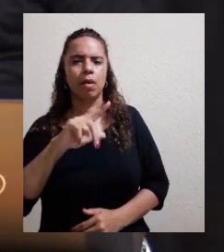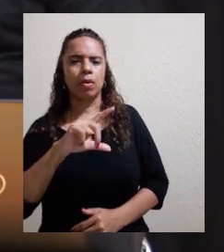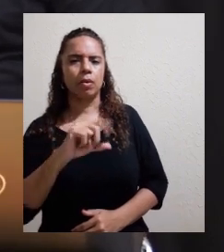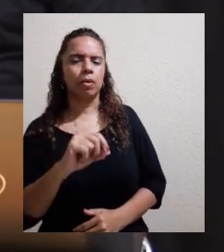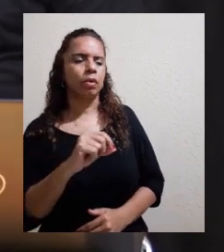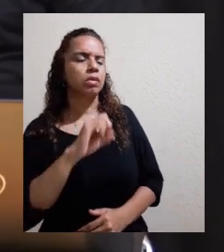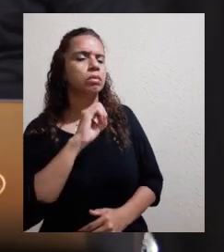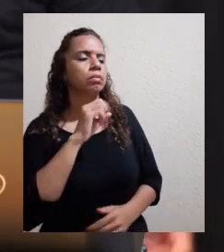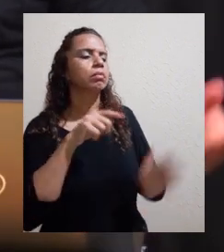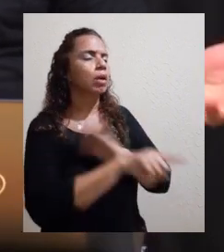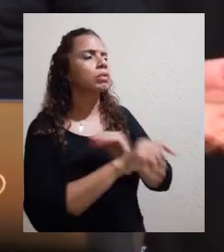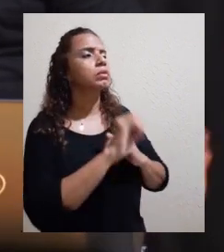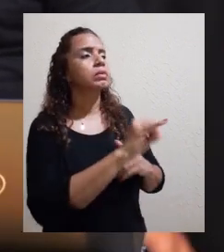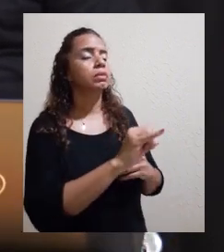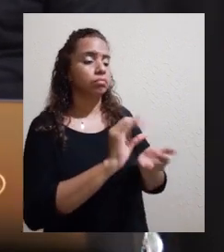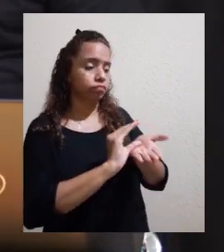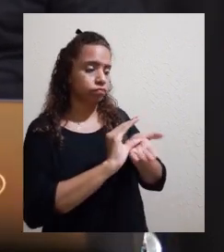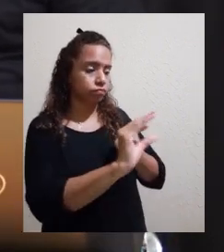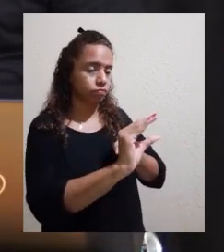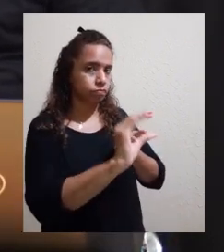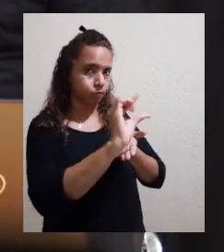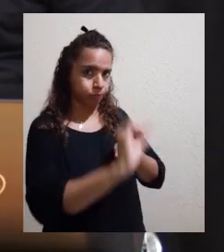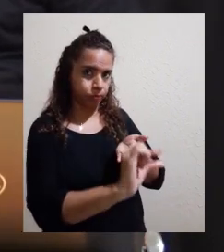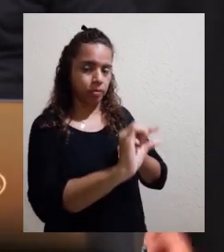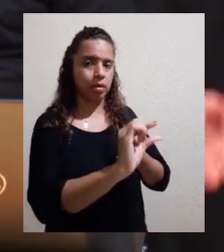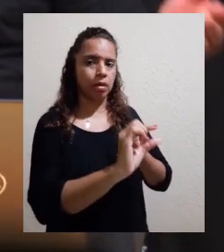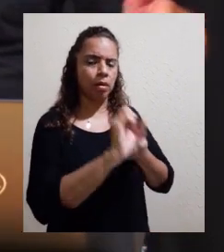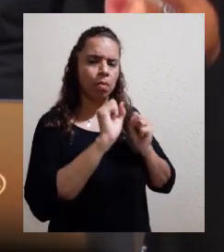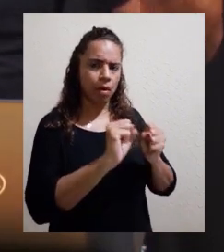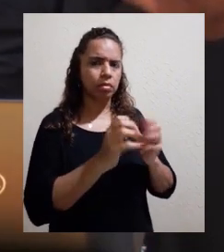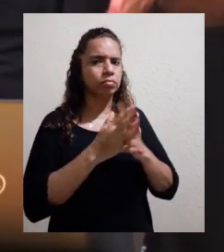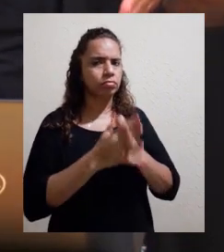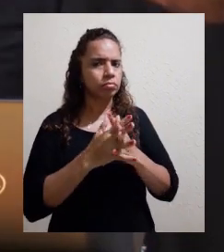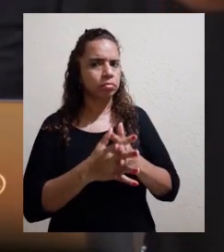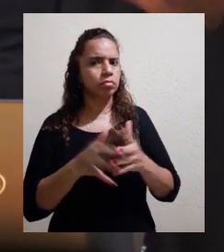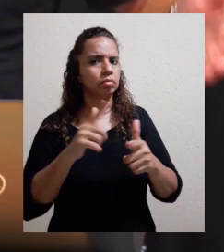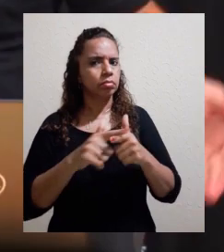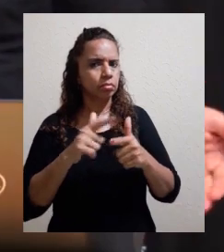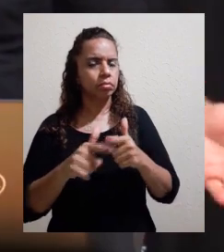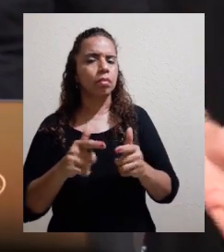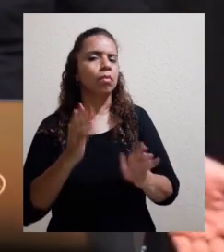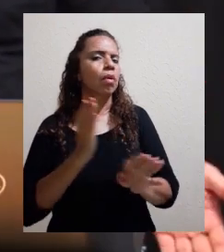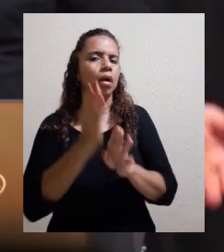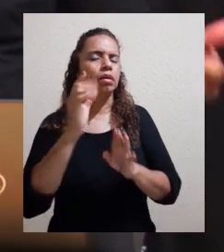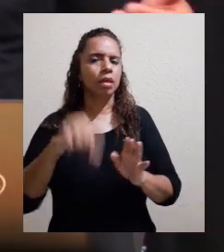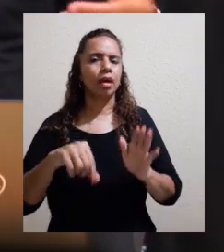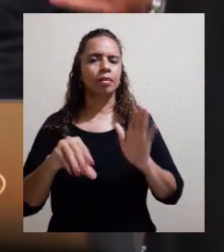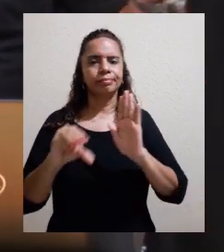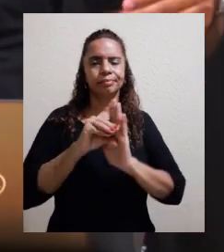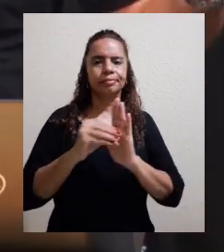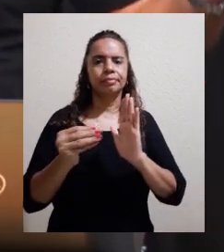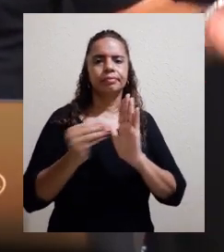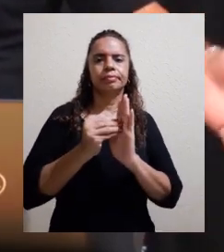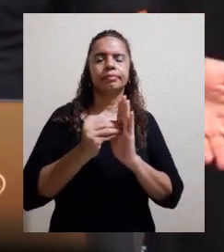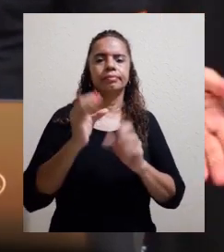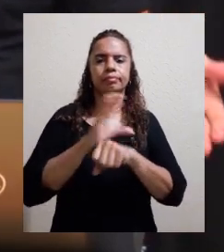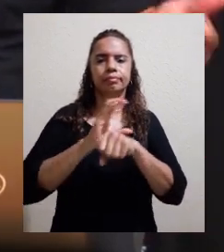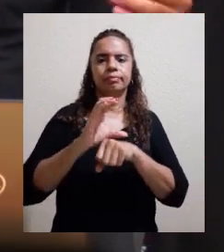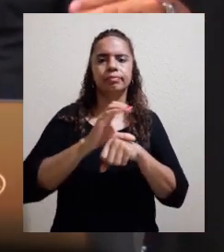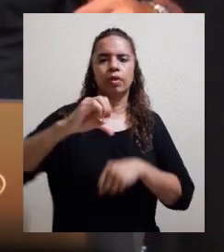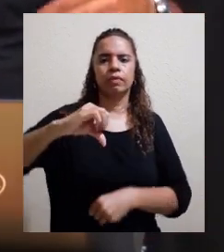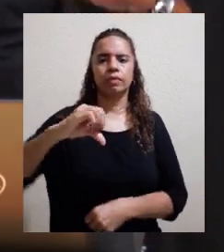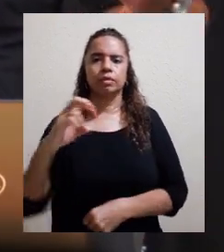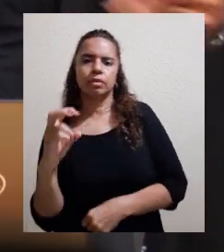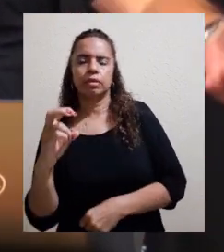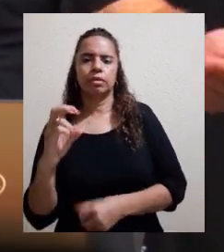emenda que retirou a verba do SUS pode prejudicar o enfrentamento ao coronavírus. Essa emenda é a emenda constitucional 95, que trata do teto de